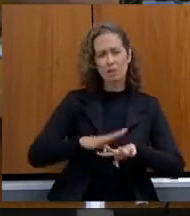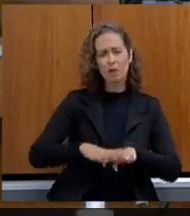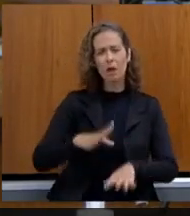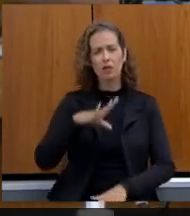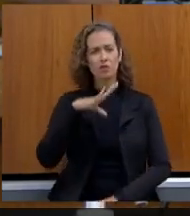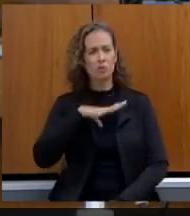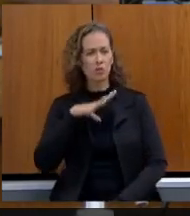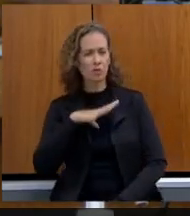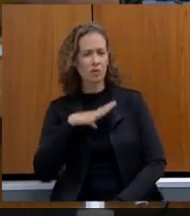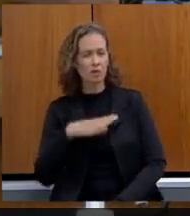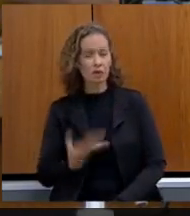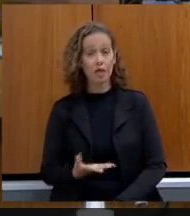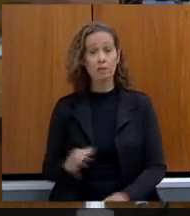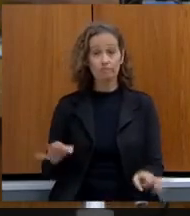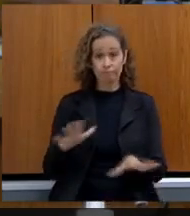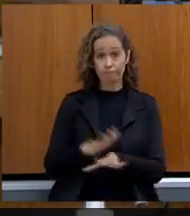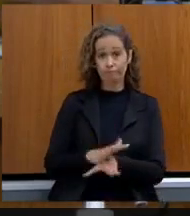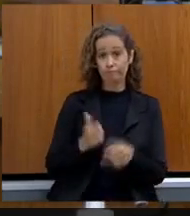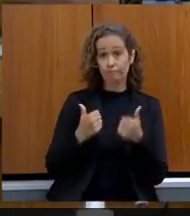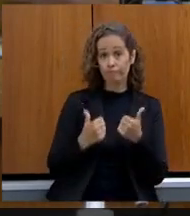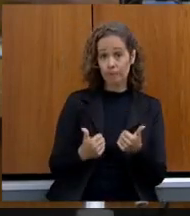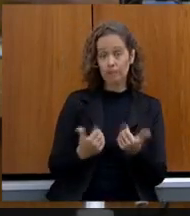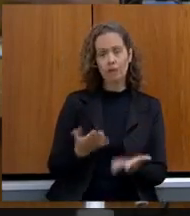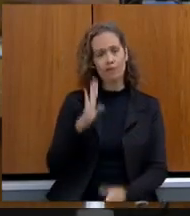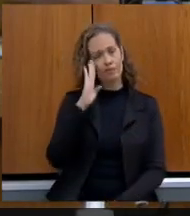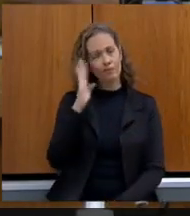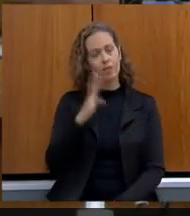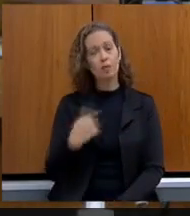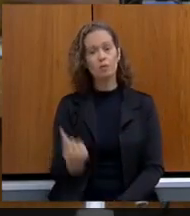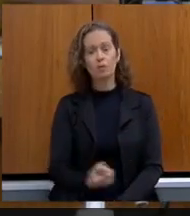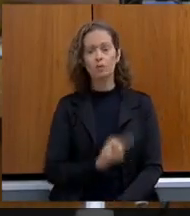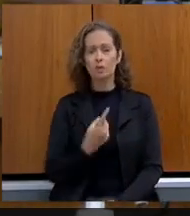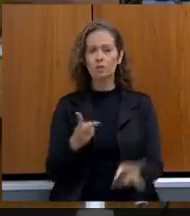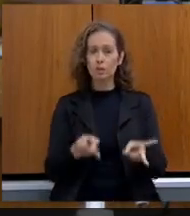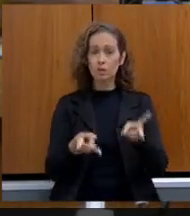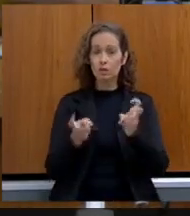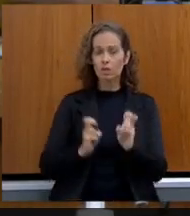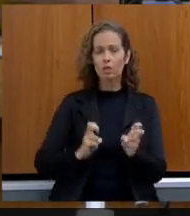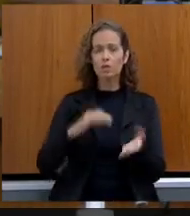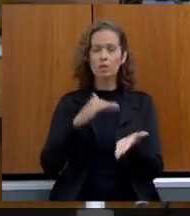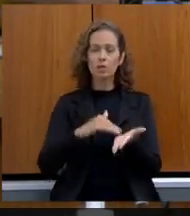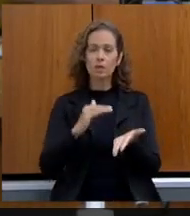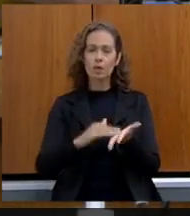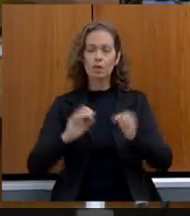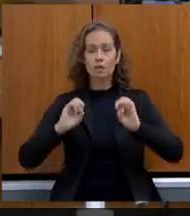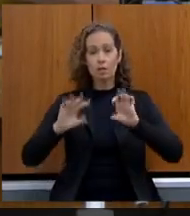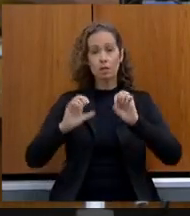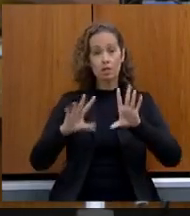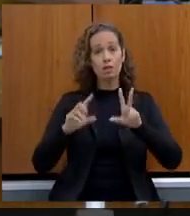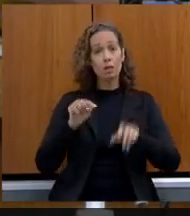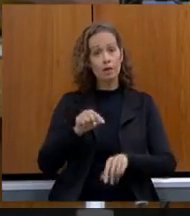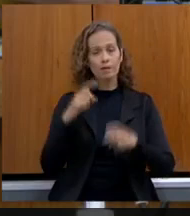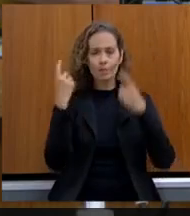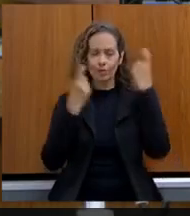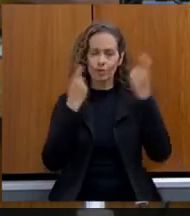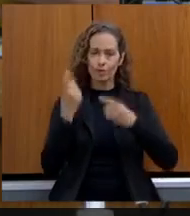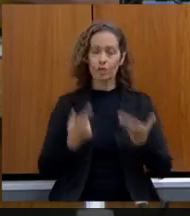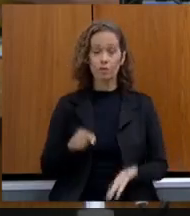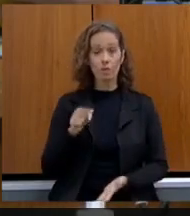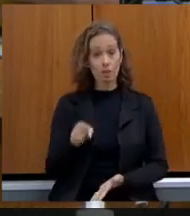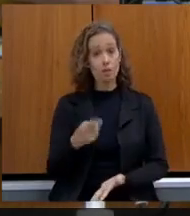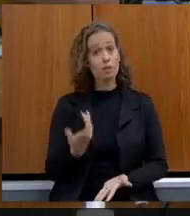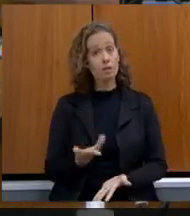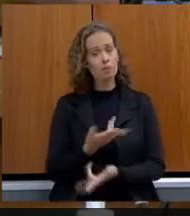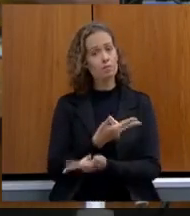isso é fundamental e a gente vê essa preocupação da Secretaria de Estado de Educação com a melhoria contínua isso é um ponto